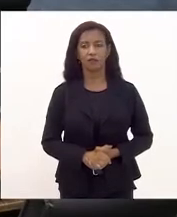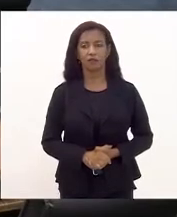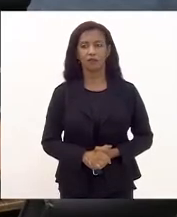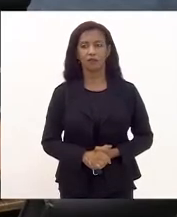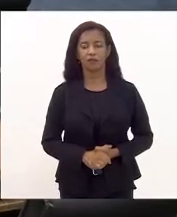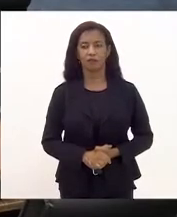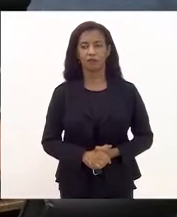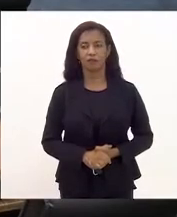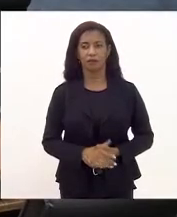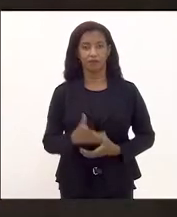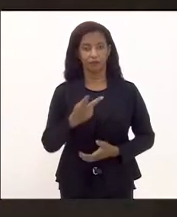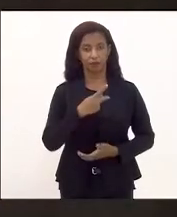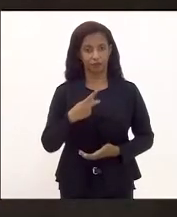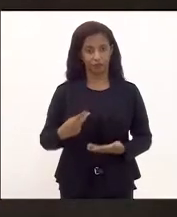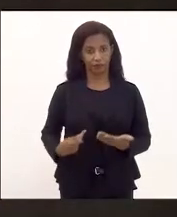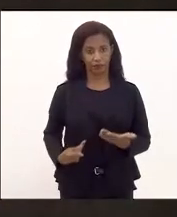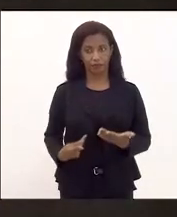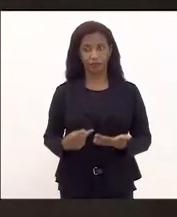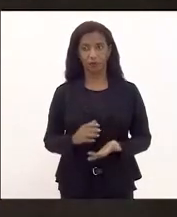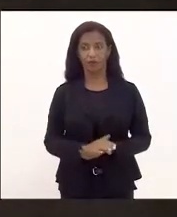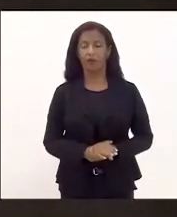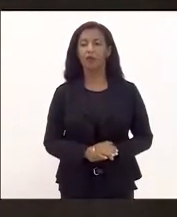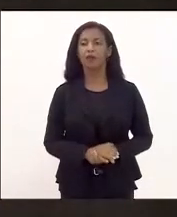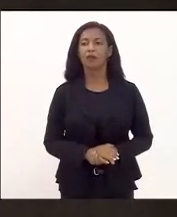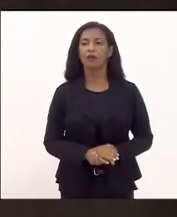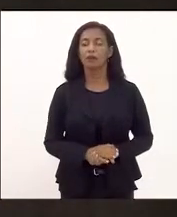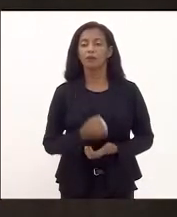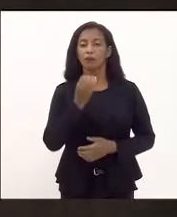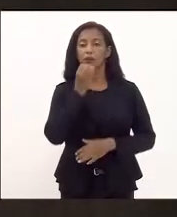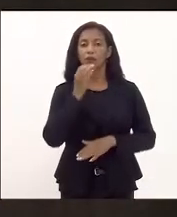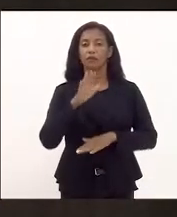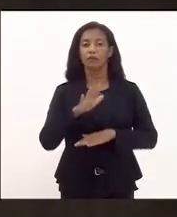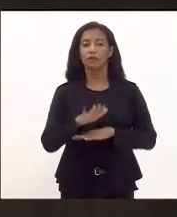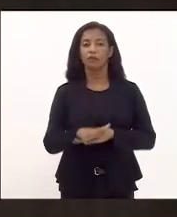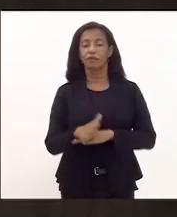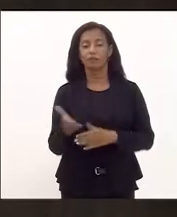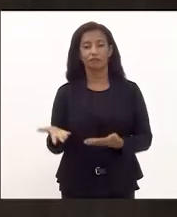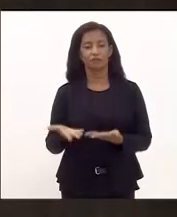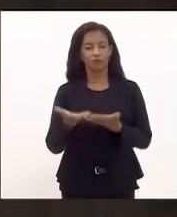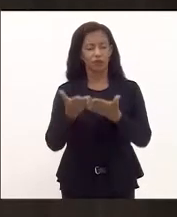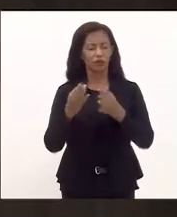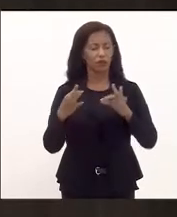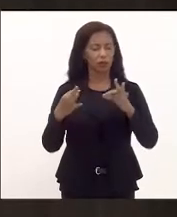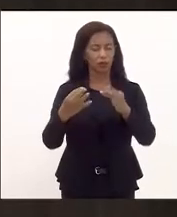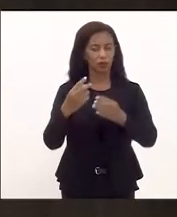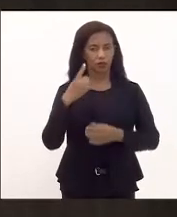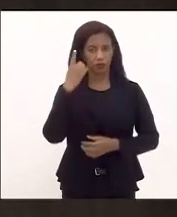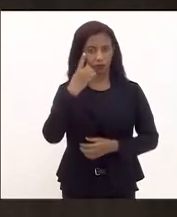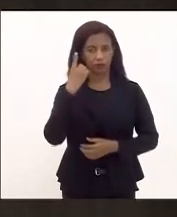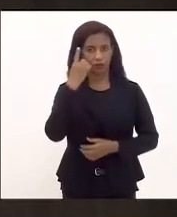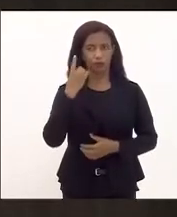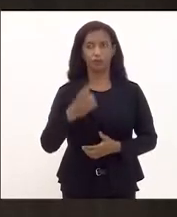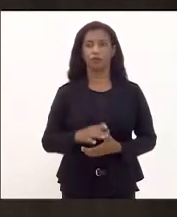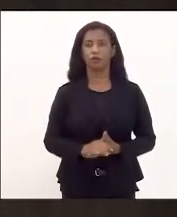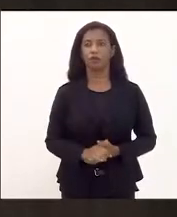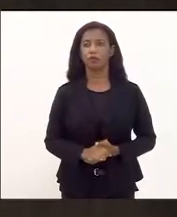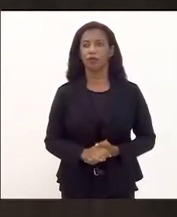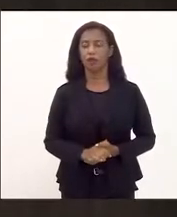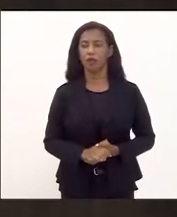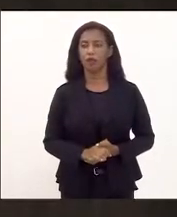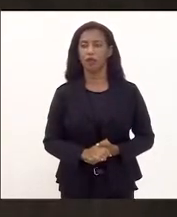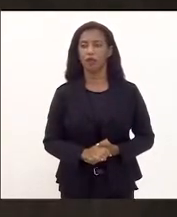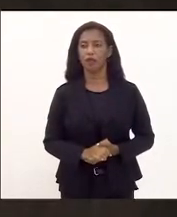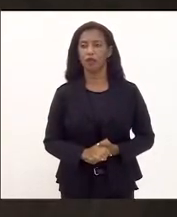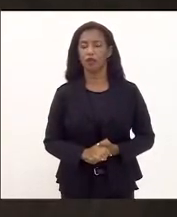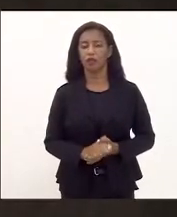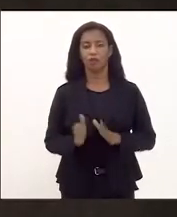Alô. Senhor presidente, mais uma vez, boa tarde. Vossa Excelência, todos os deputadas e deputados.